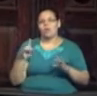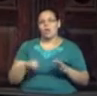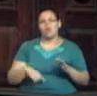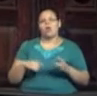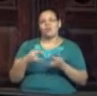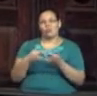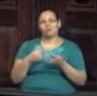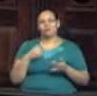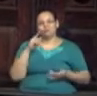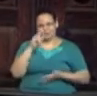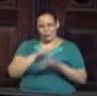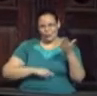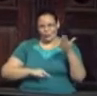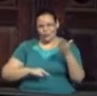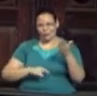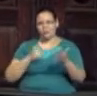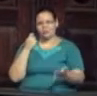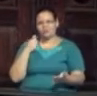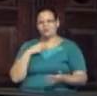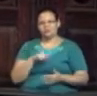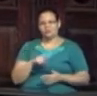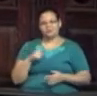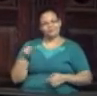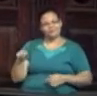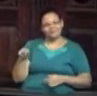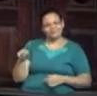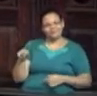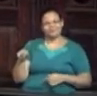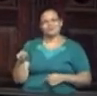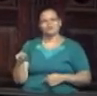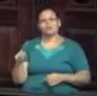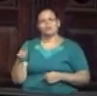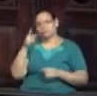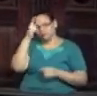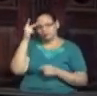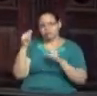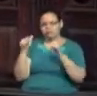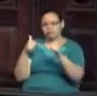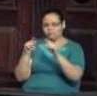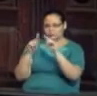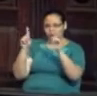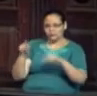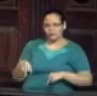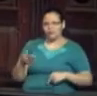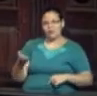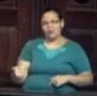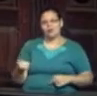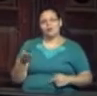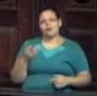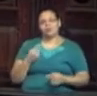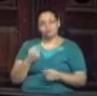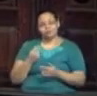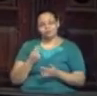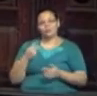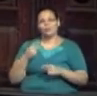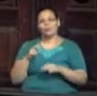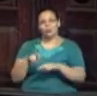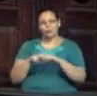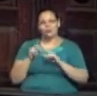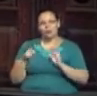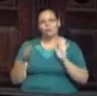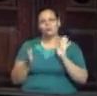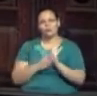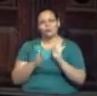conta desta crise recaia sobre os ombros do trabalhador com aquilo que está proposto